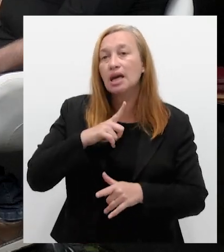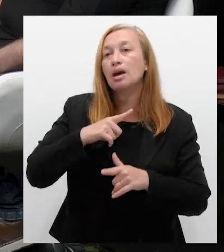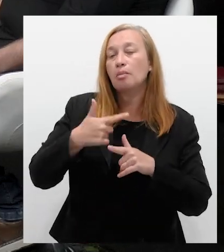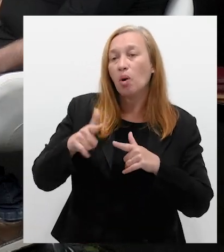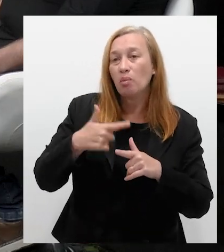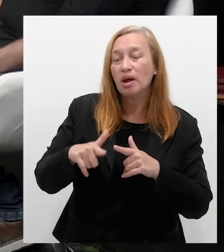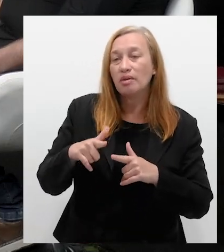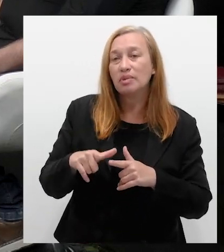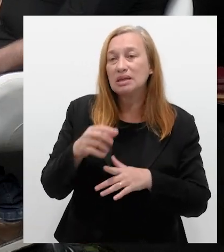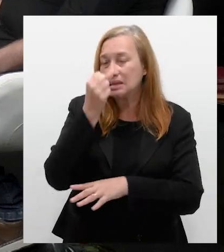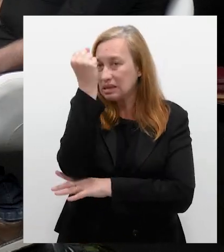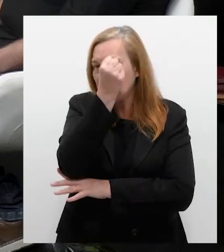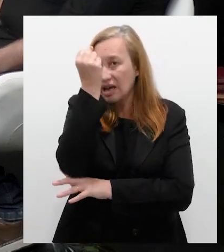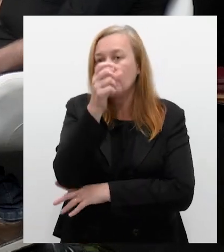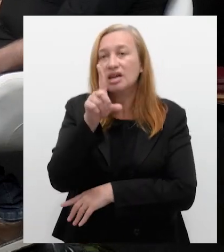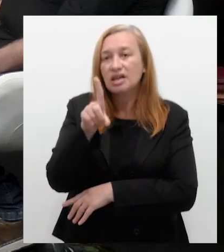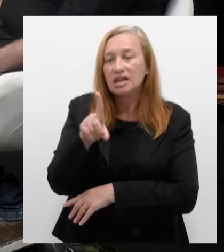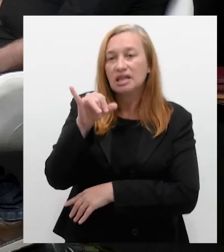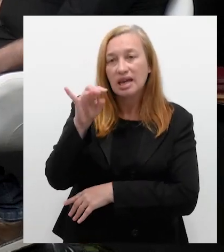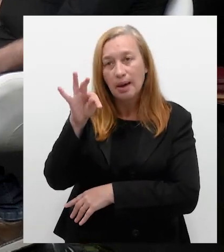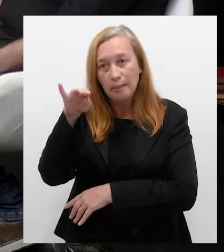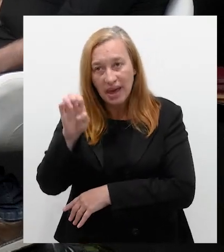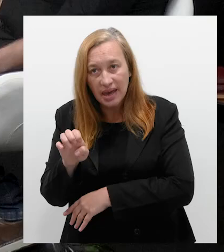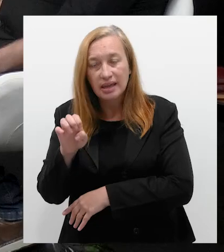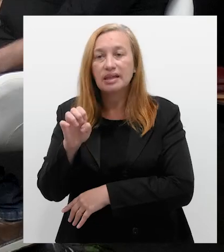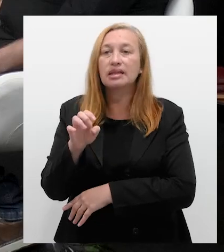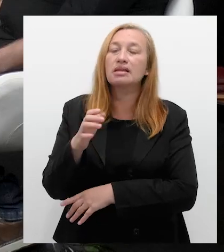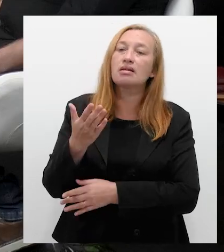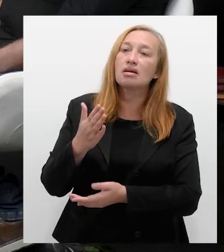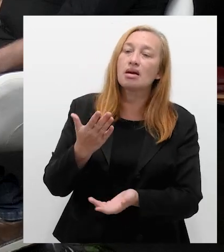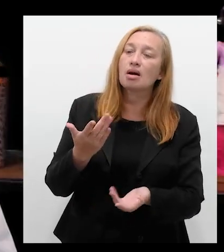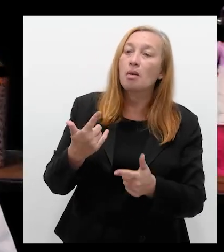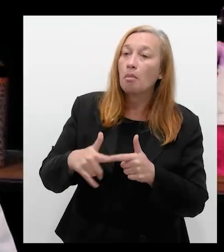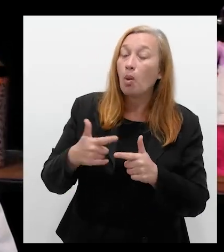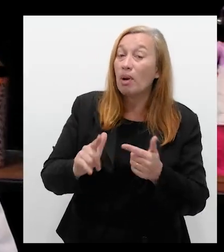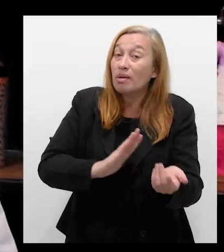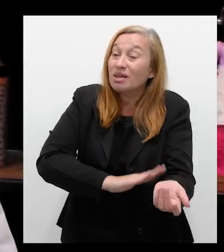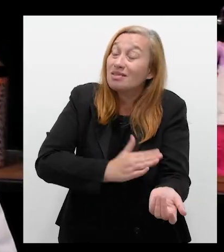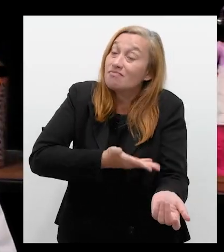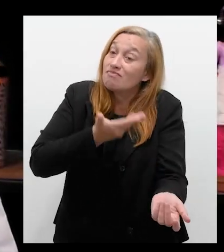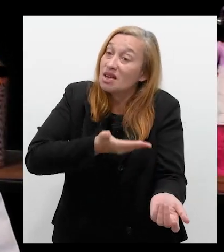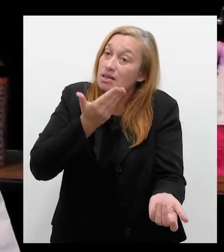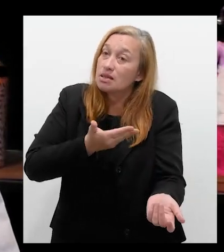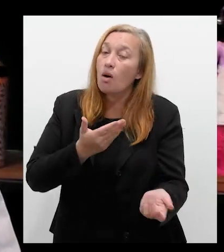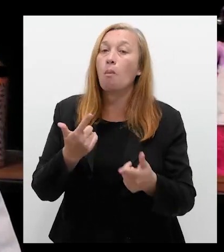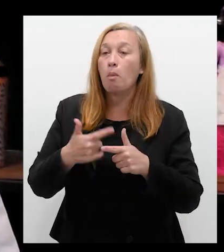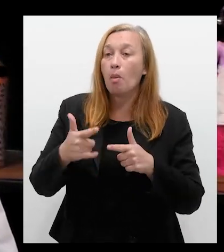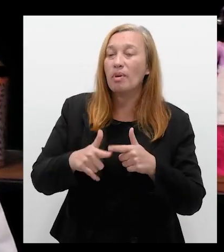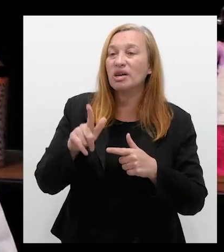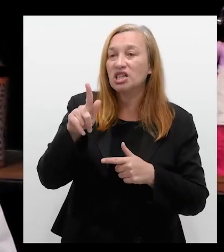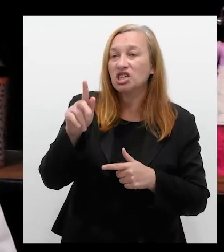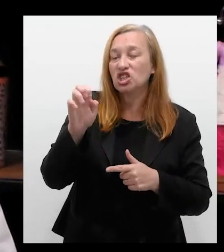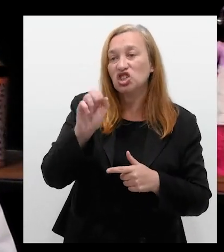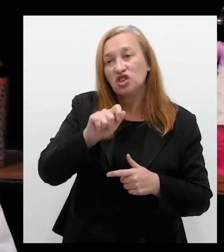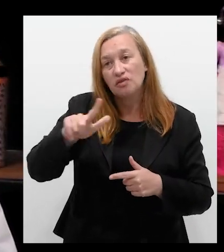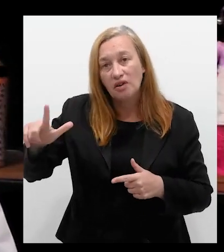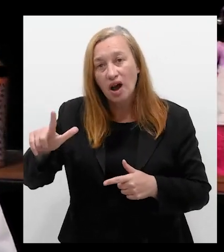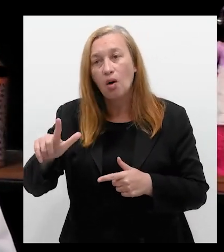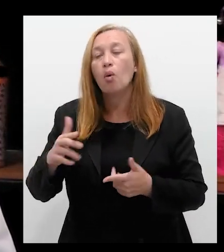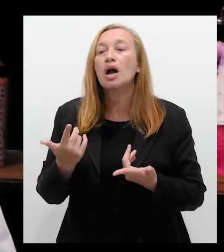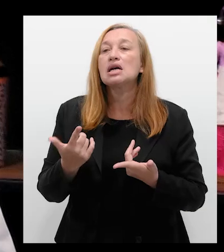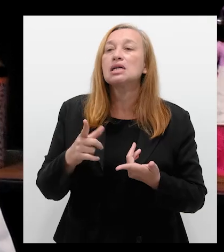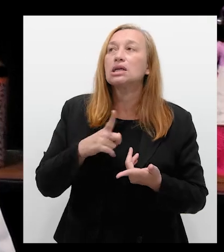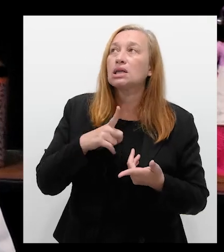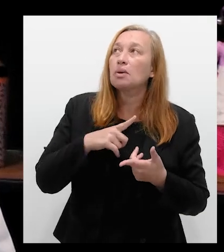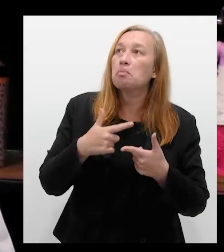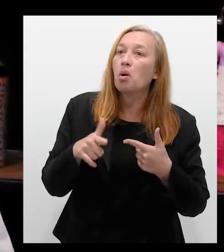problemas crônicos, né, diabéticos, hipertensos, pacientes que têm problemas gengivais, que possuem